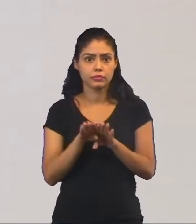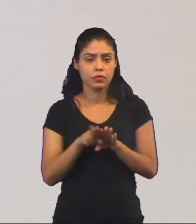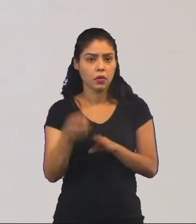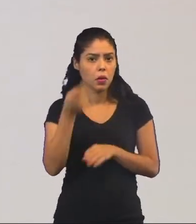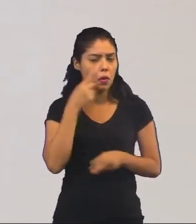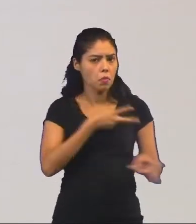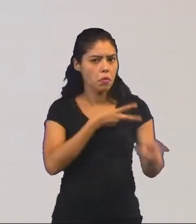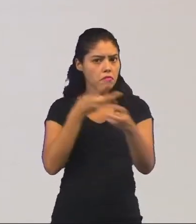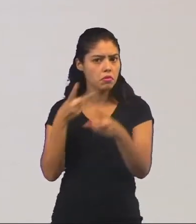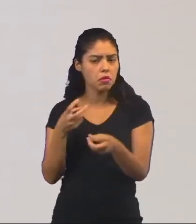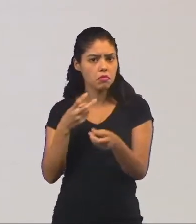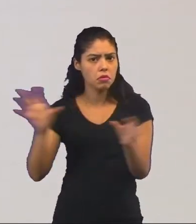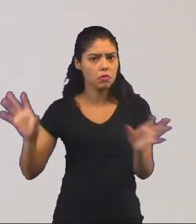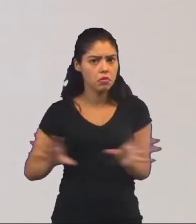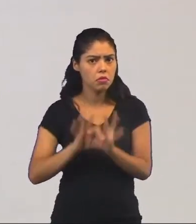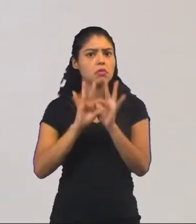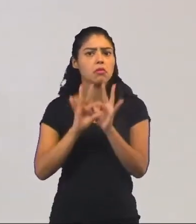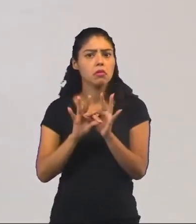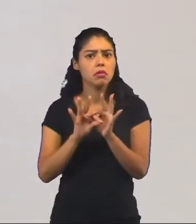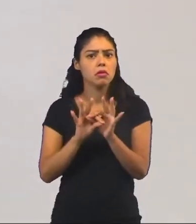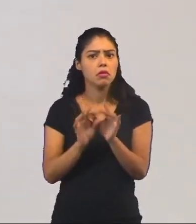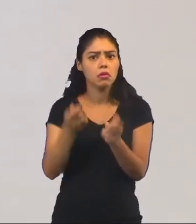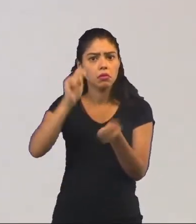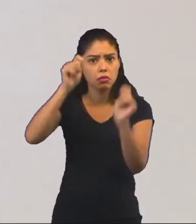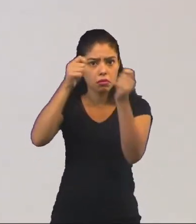você percebe que tem um entrelaçado de cipós,